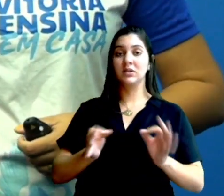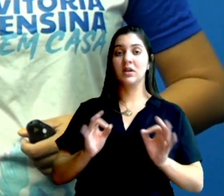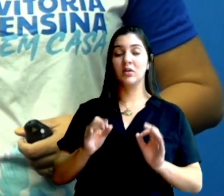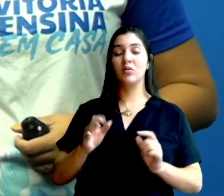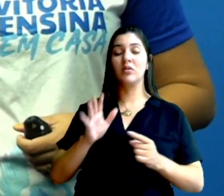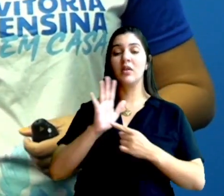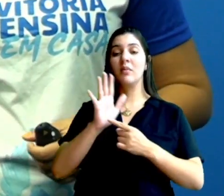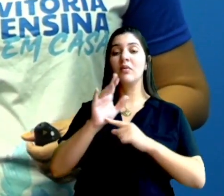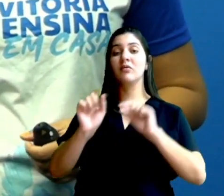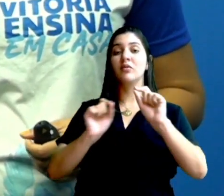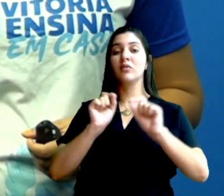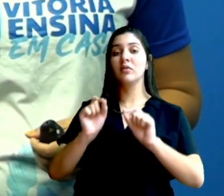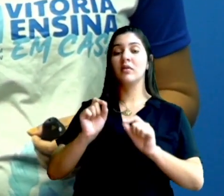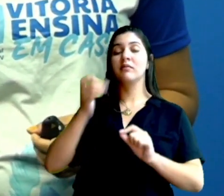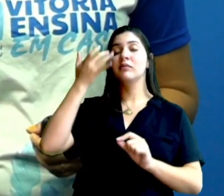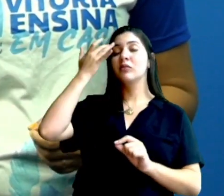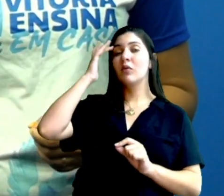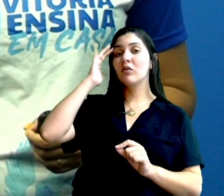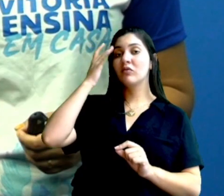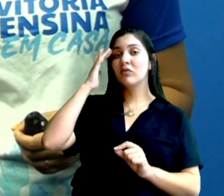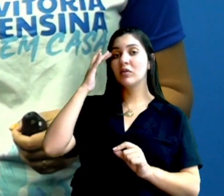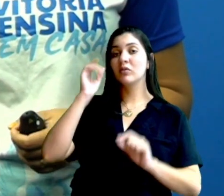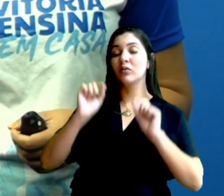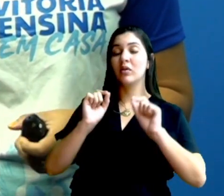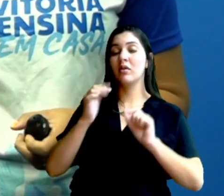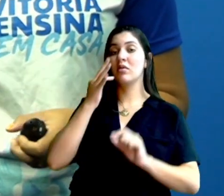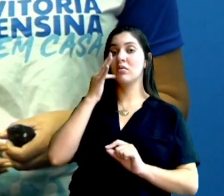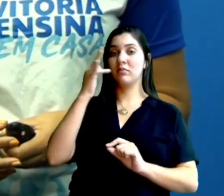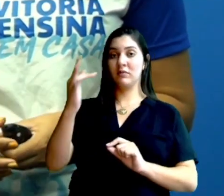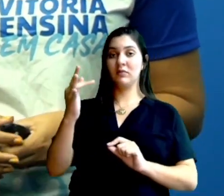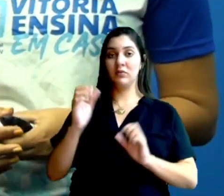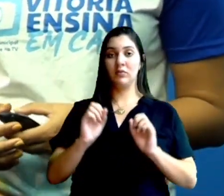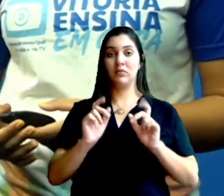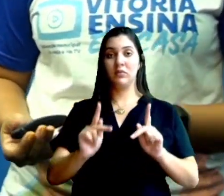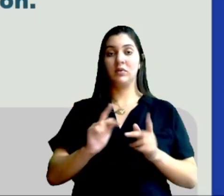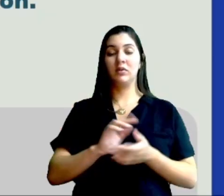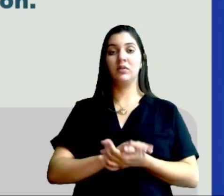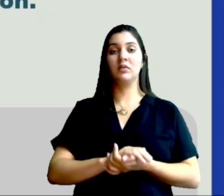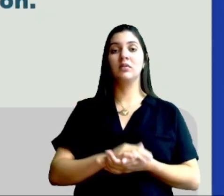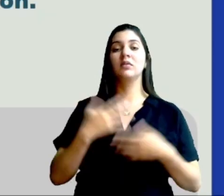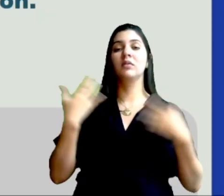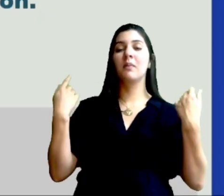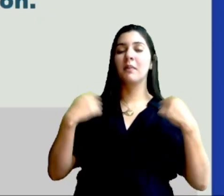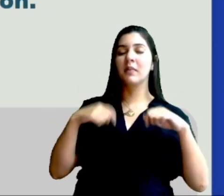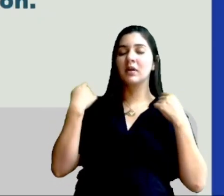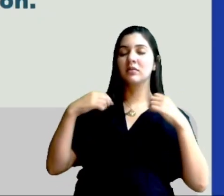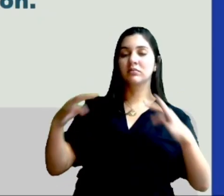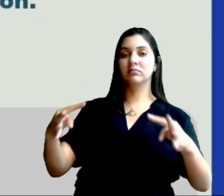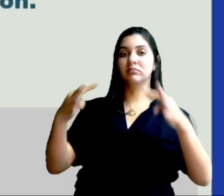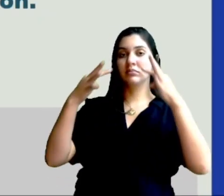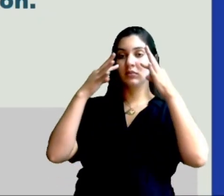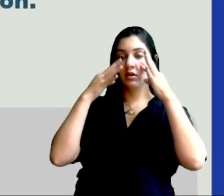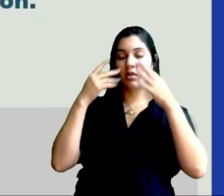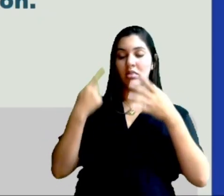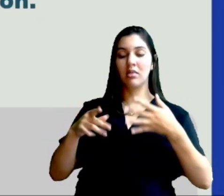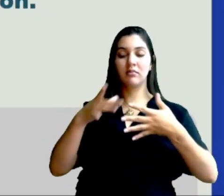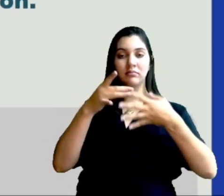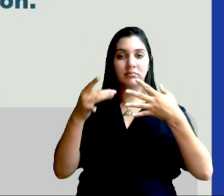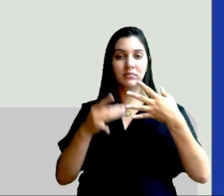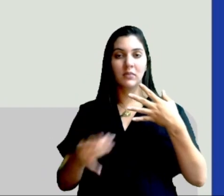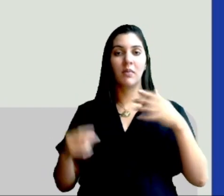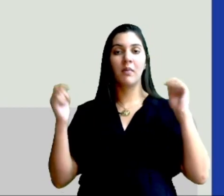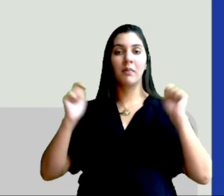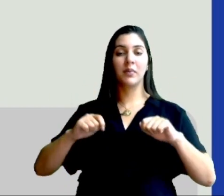isso indica que eu estou fazendo uma suposição de futuro, tá bom? Então, a gente precisa prestar atenção nesses detalhes para